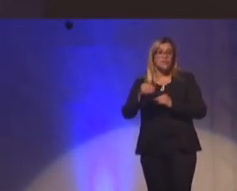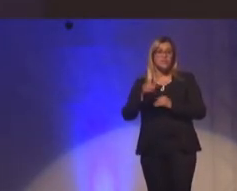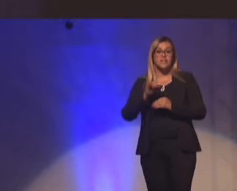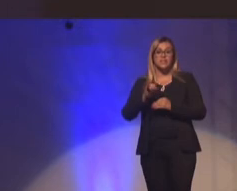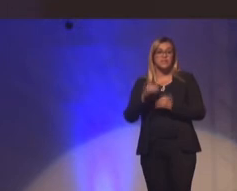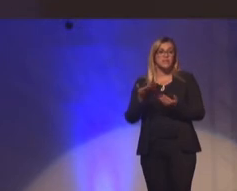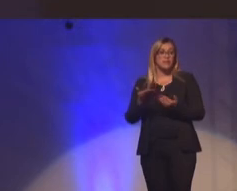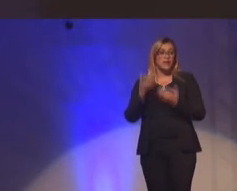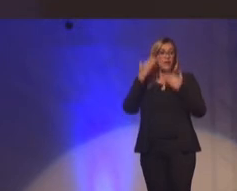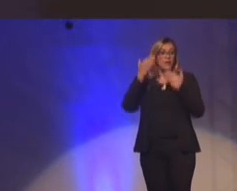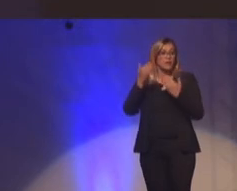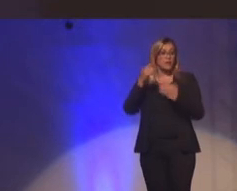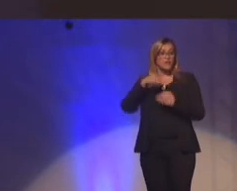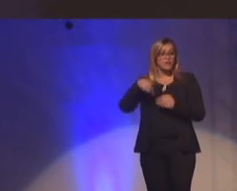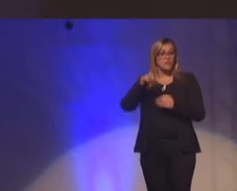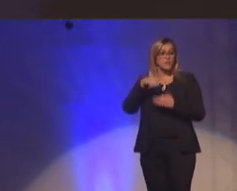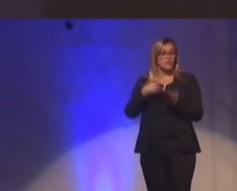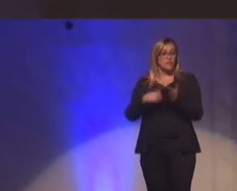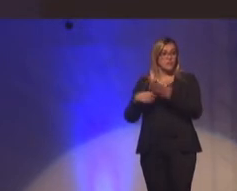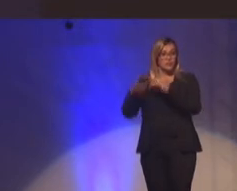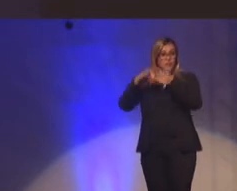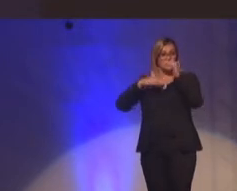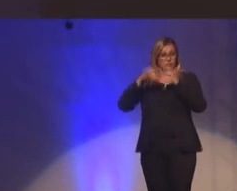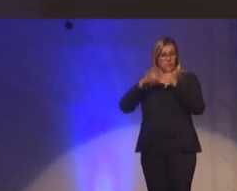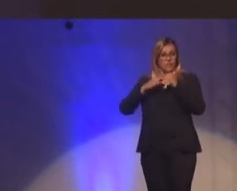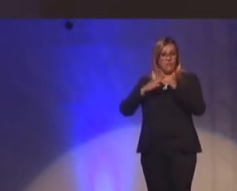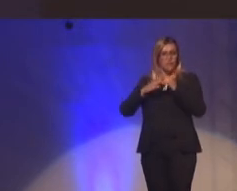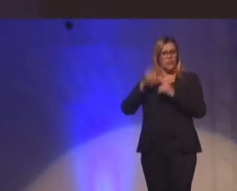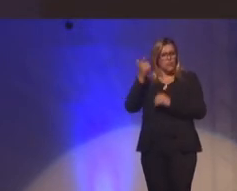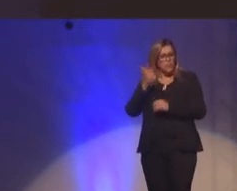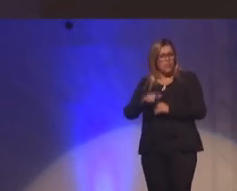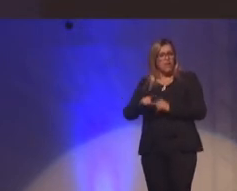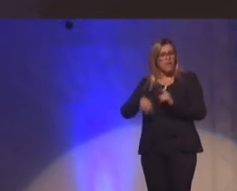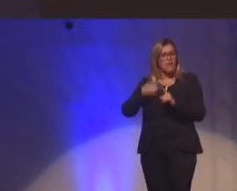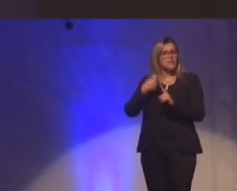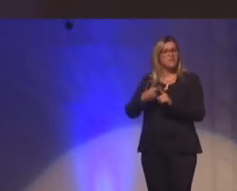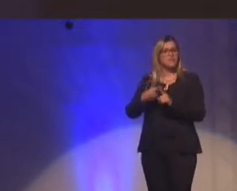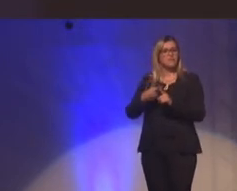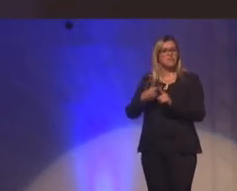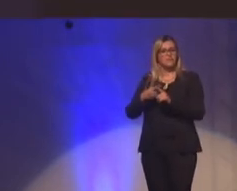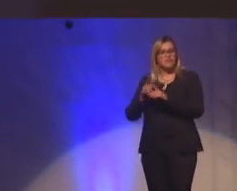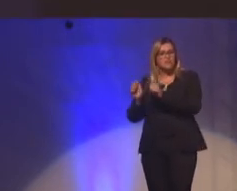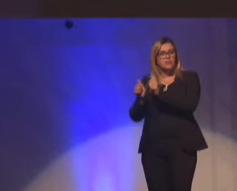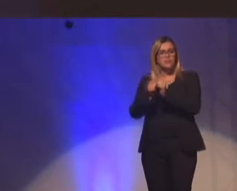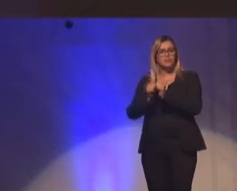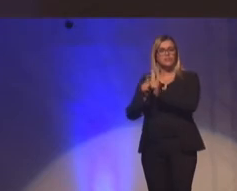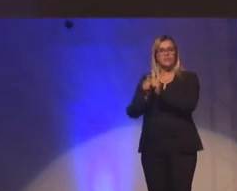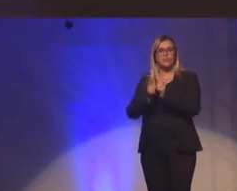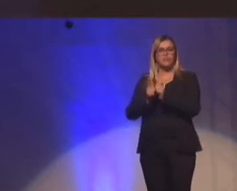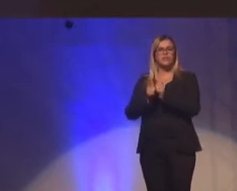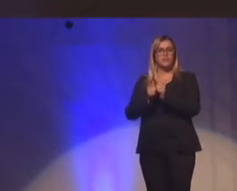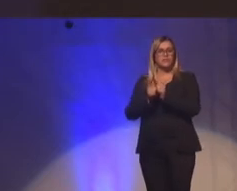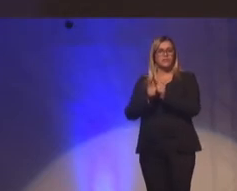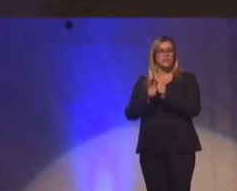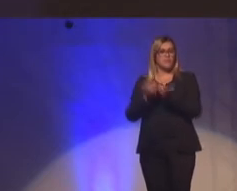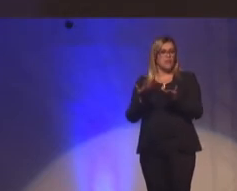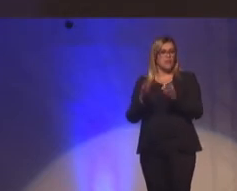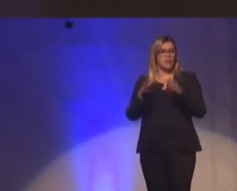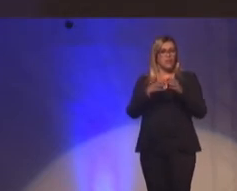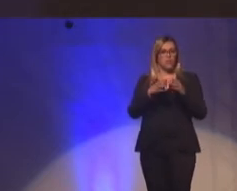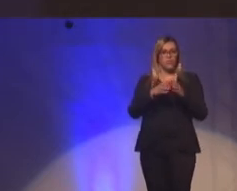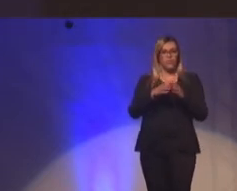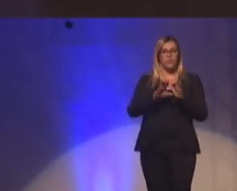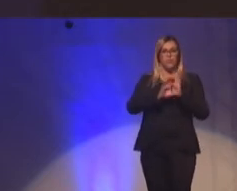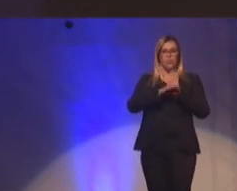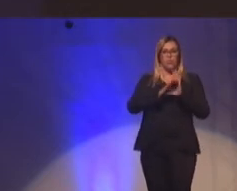avançar graças ao comprometimento dos profissionais. Então, quanto mais vocês se somarem, nós nos somarmos, academia,